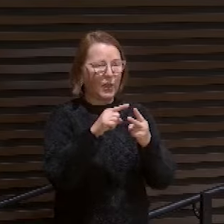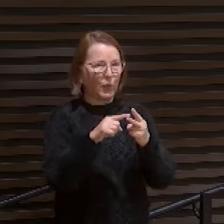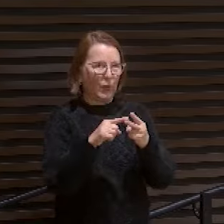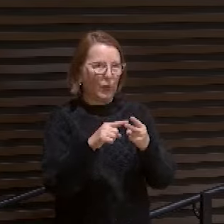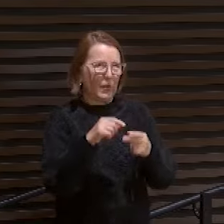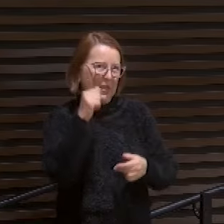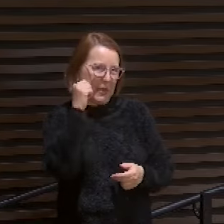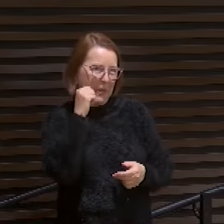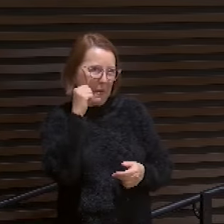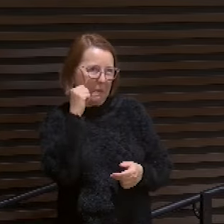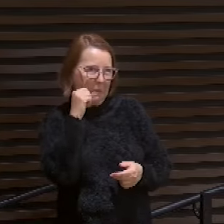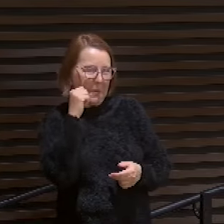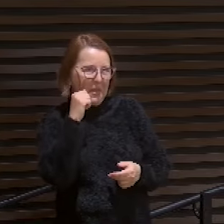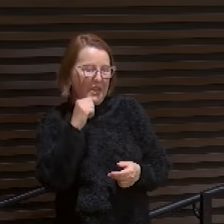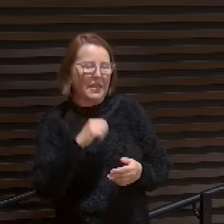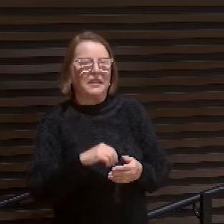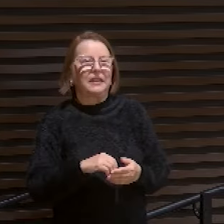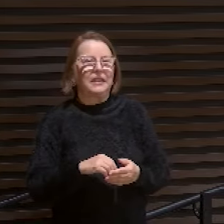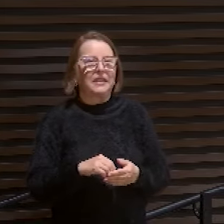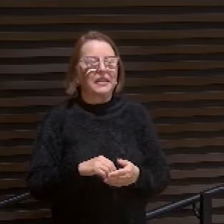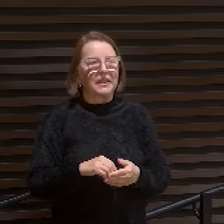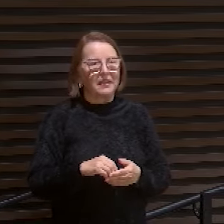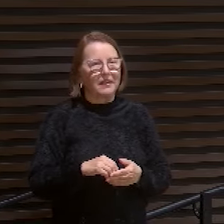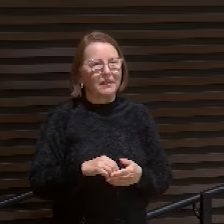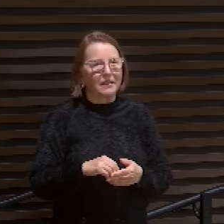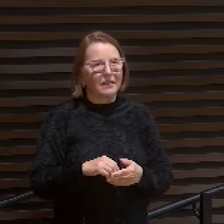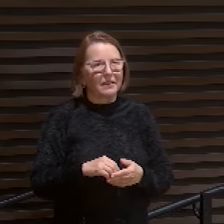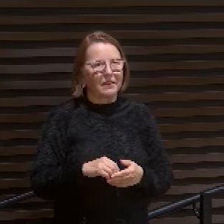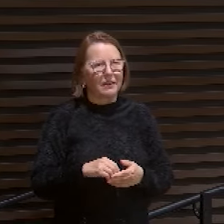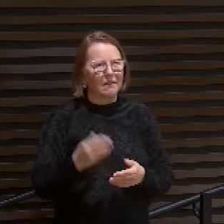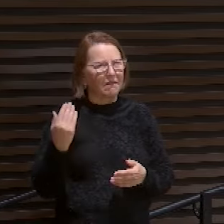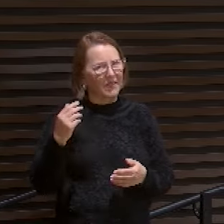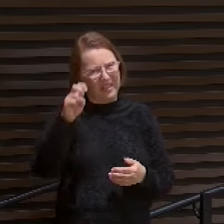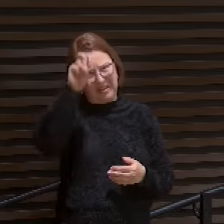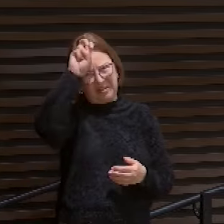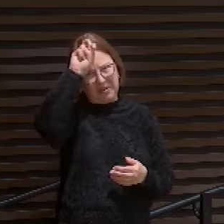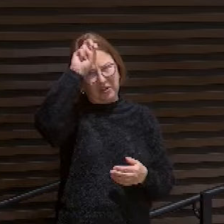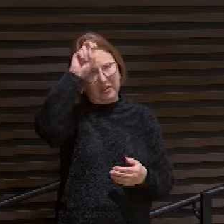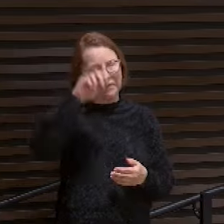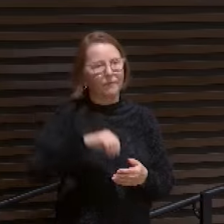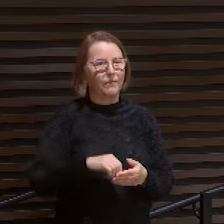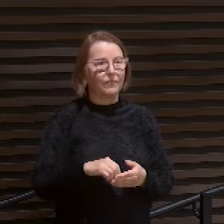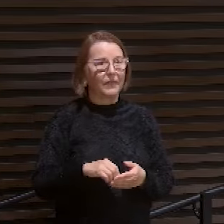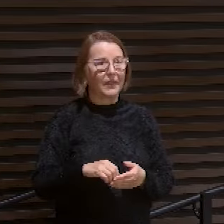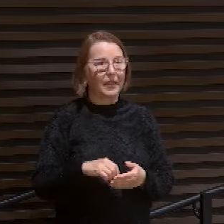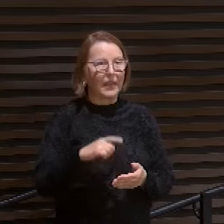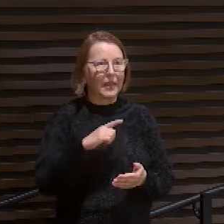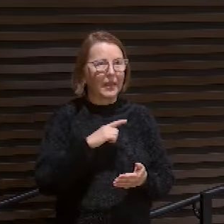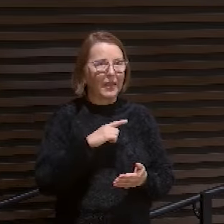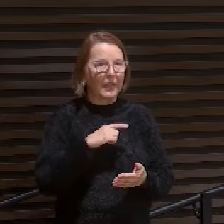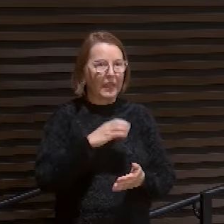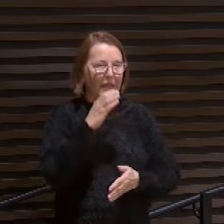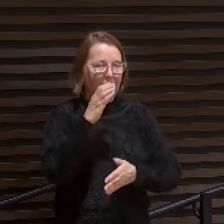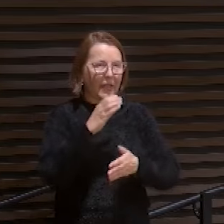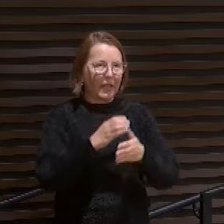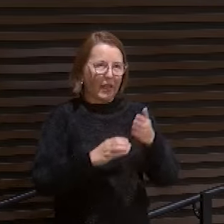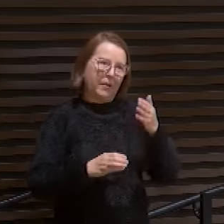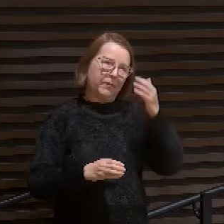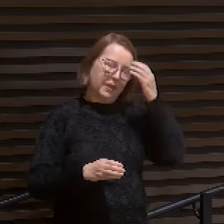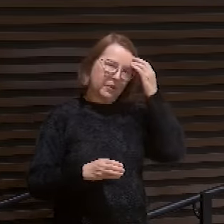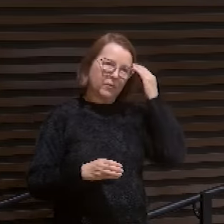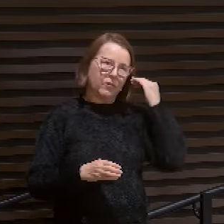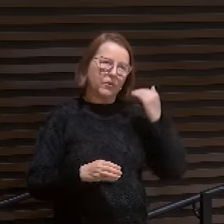Os capítulos ali de Ezequiel não se pode ser lido, alguns 2 capítulos dele não podem ser lidos numa sinagoga de